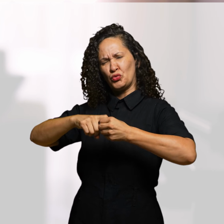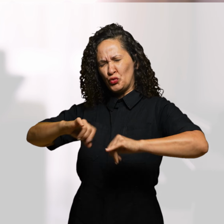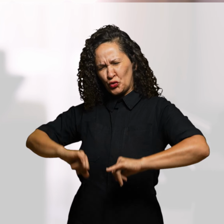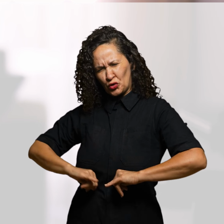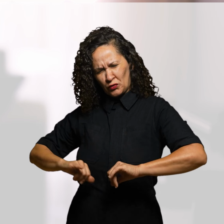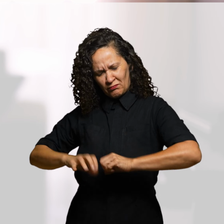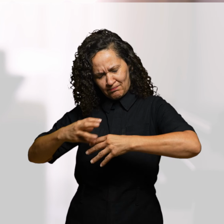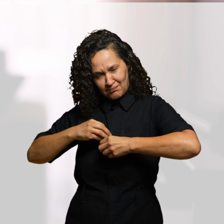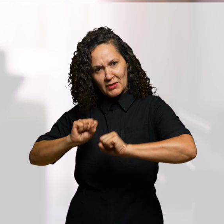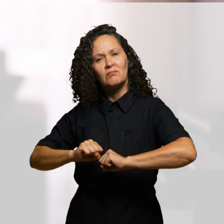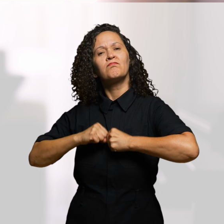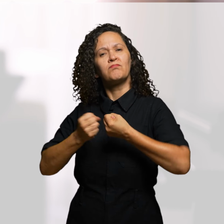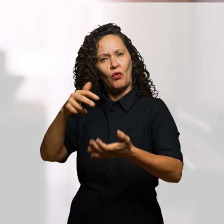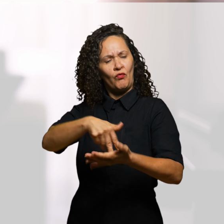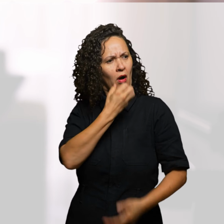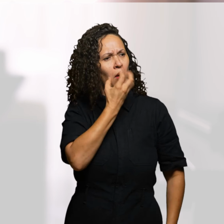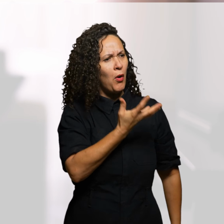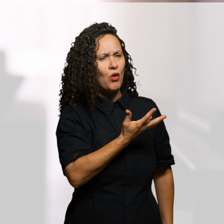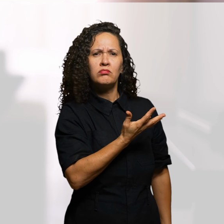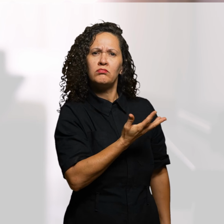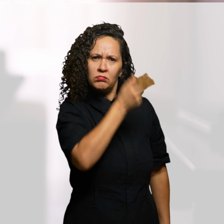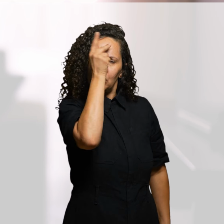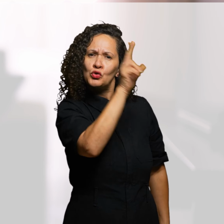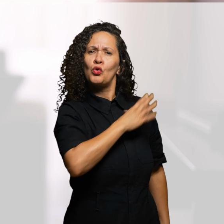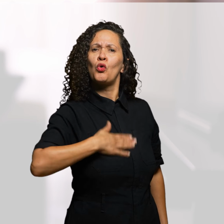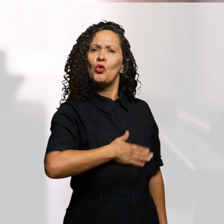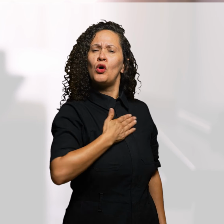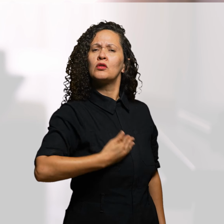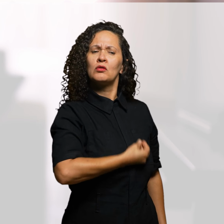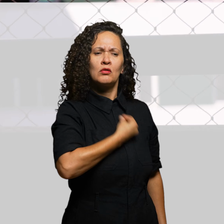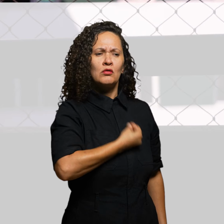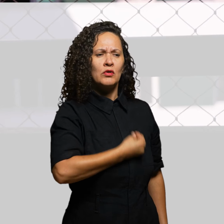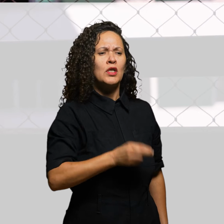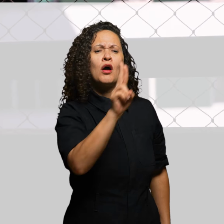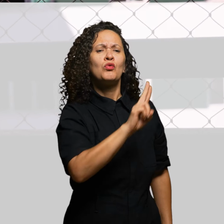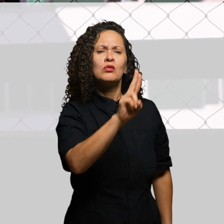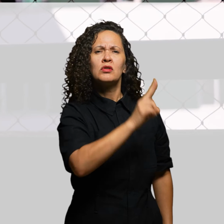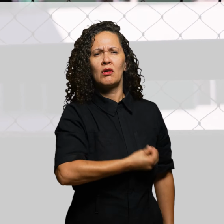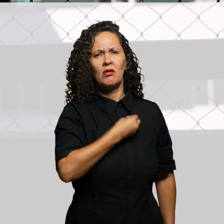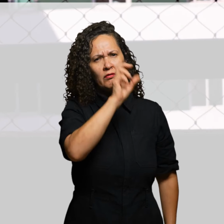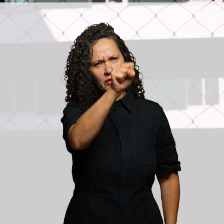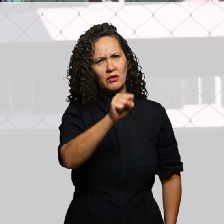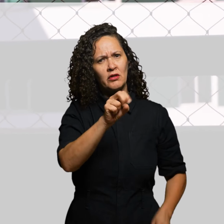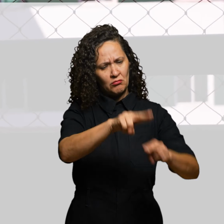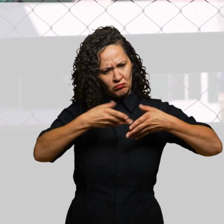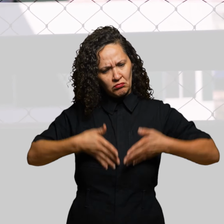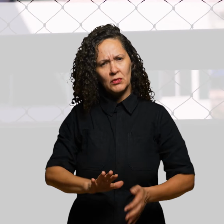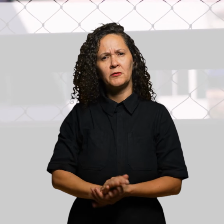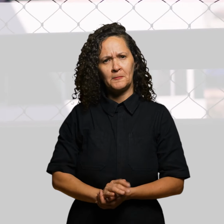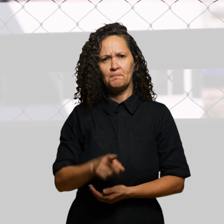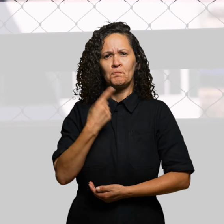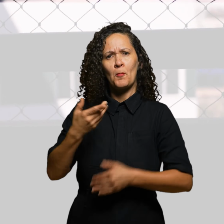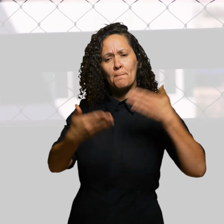com força. Aí eu falei, que bom que eu sou útil, né? Pra que a gente tá aqui nessa vida não é pra ser útil? Quando nós falamos de uma participação